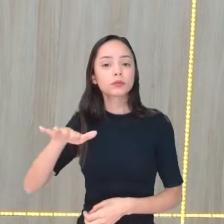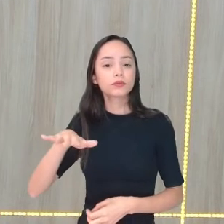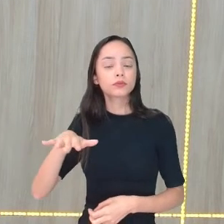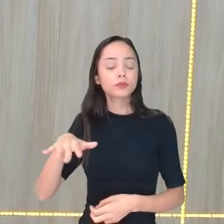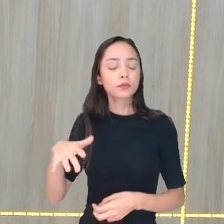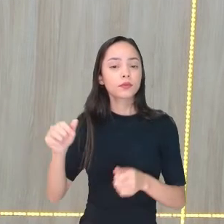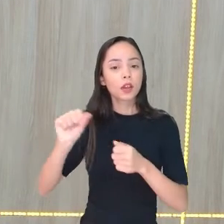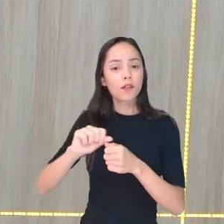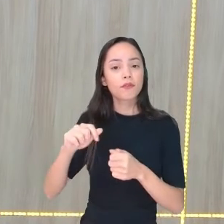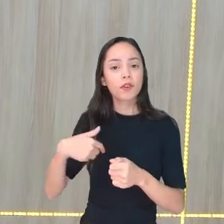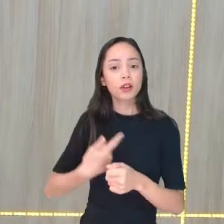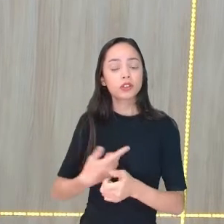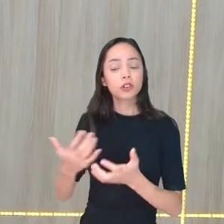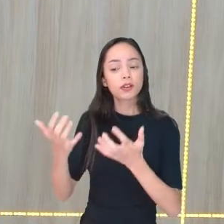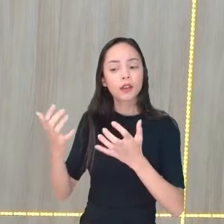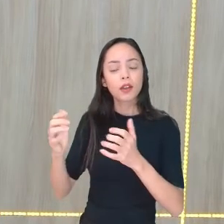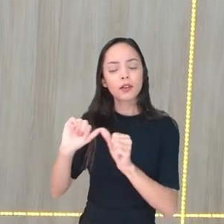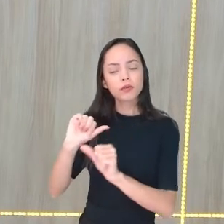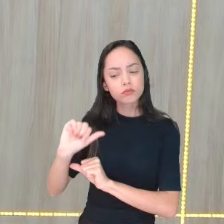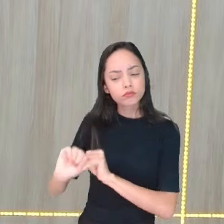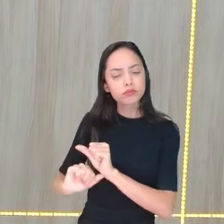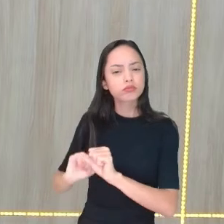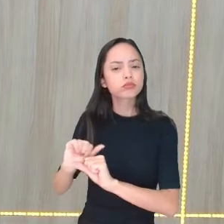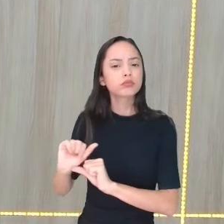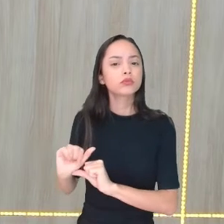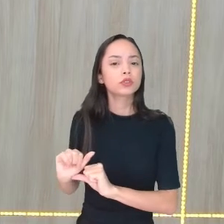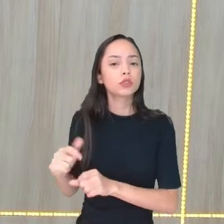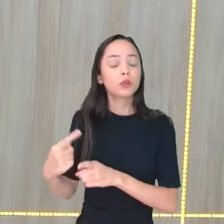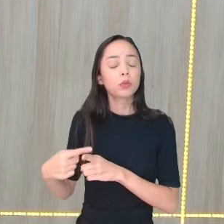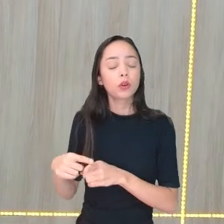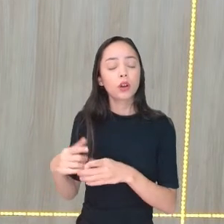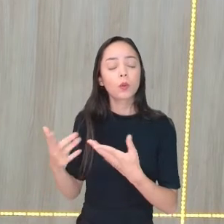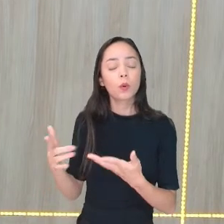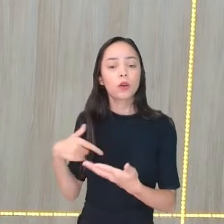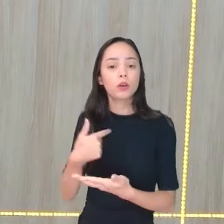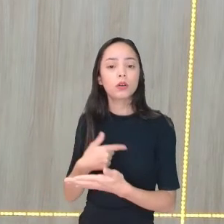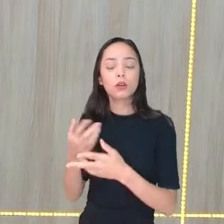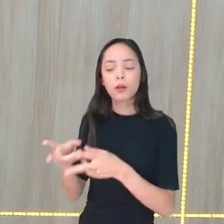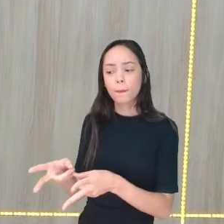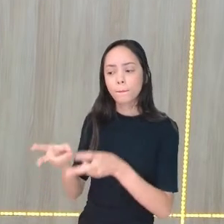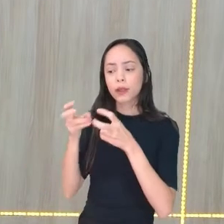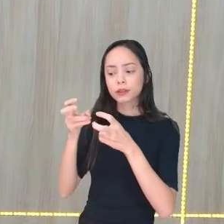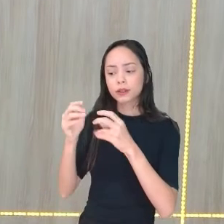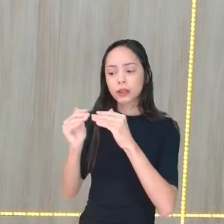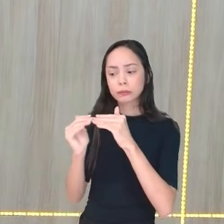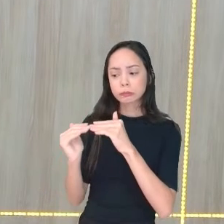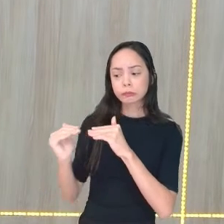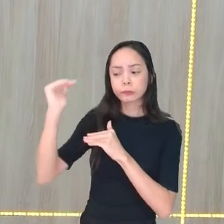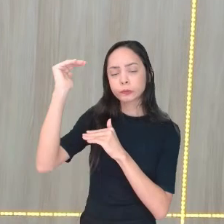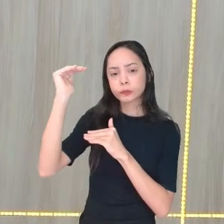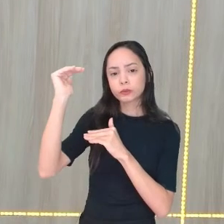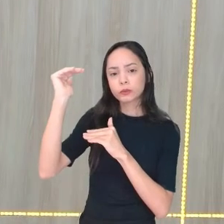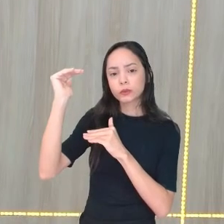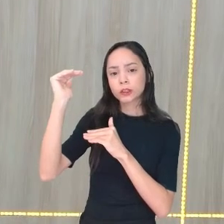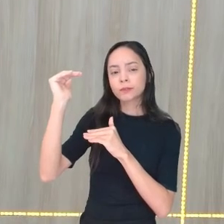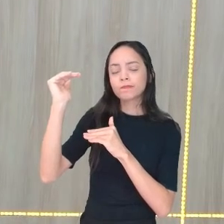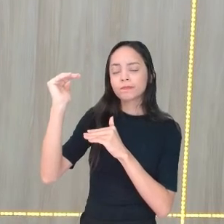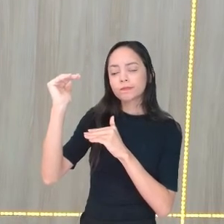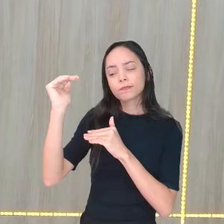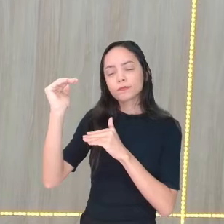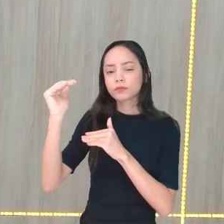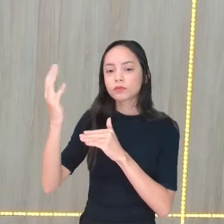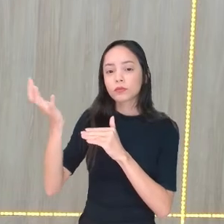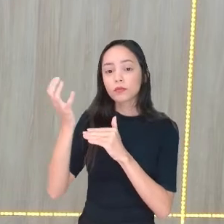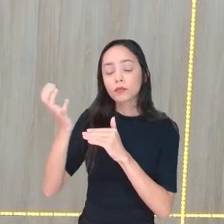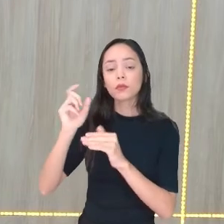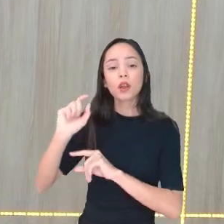querer modificar esse espaço. Porque quando a gente percebe as desigualdades, a gente busca,